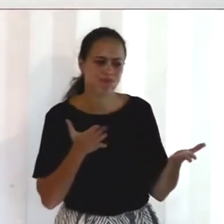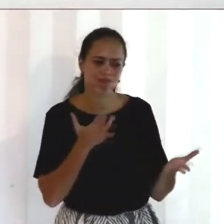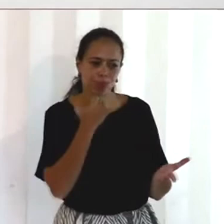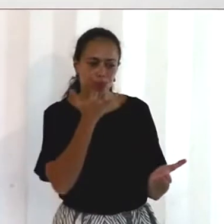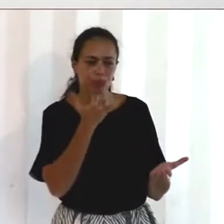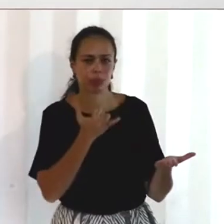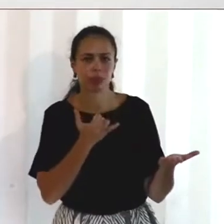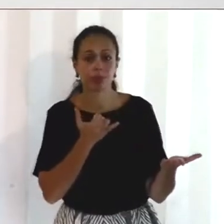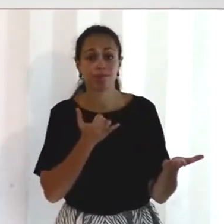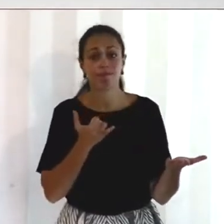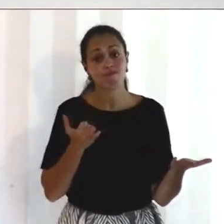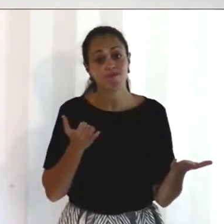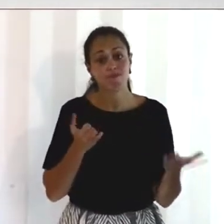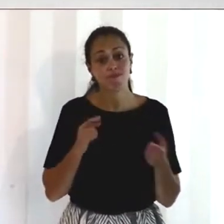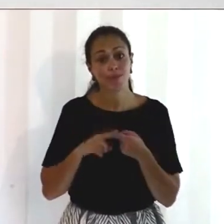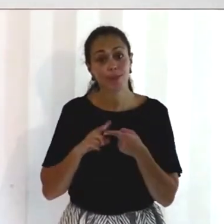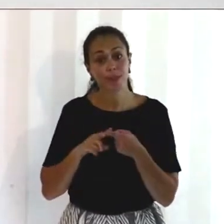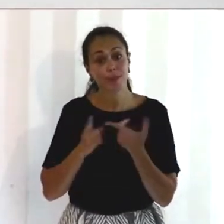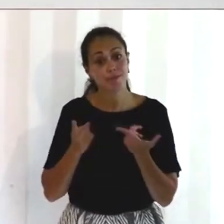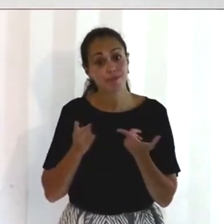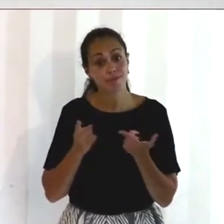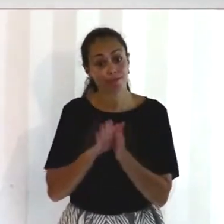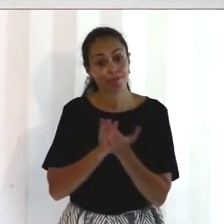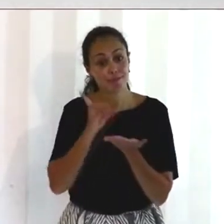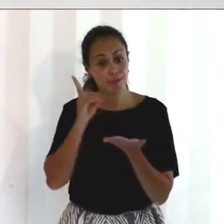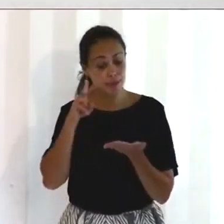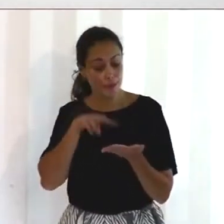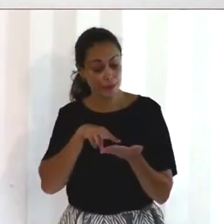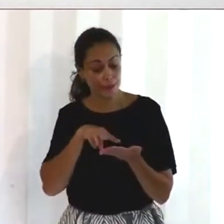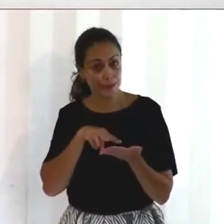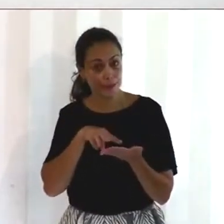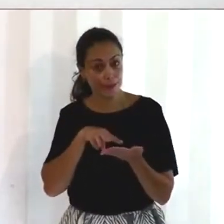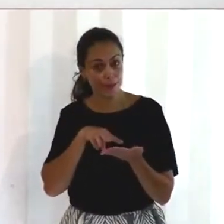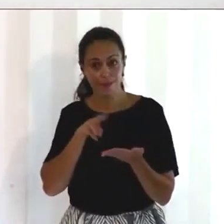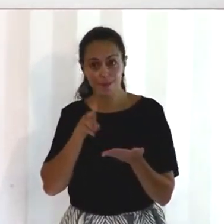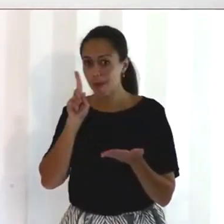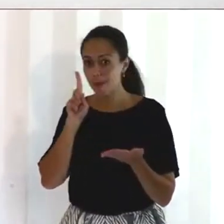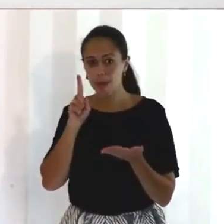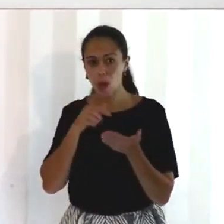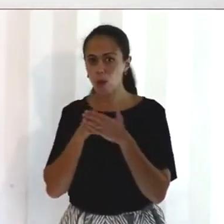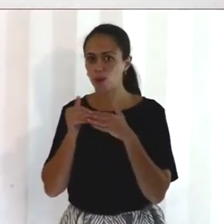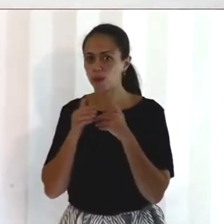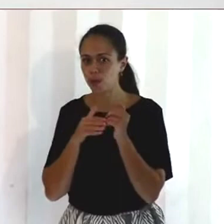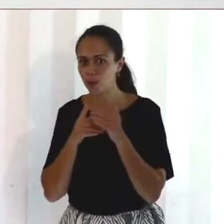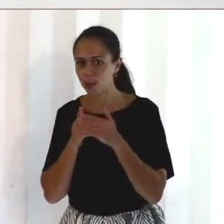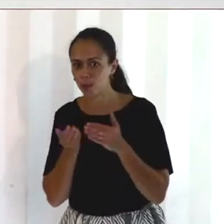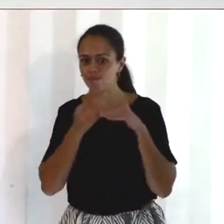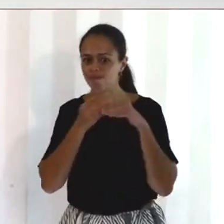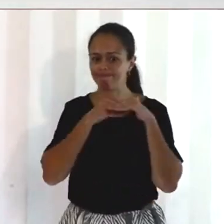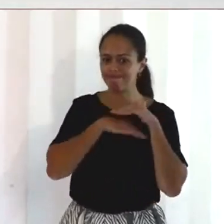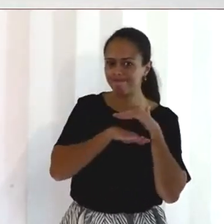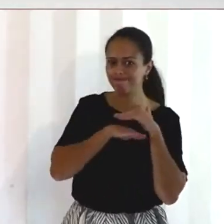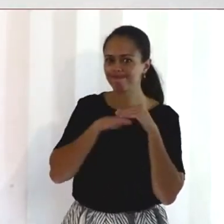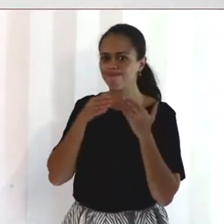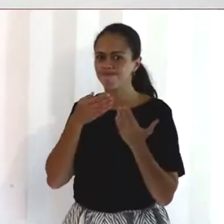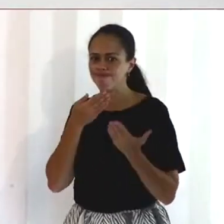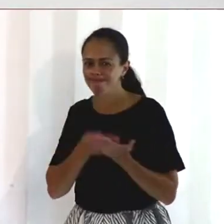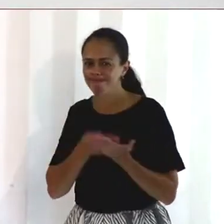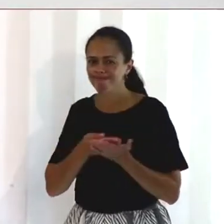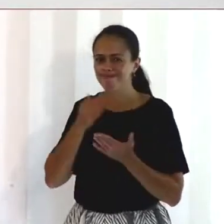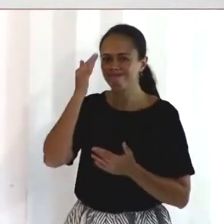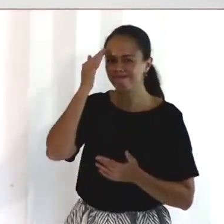com elas, porque precisa resolver um problema seríssimo. Não consegue guardar a palavra de